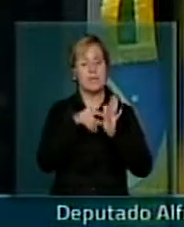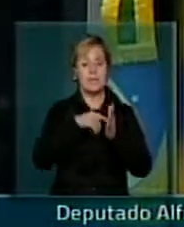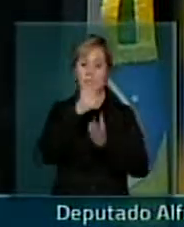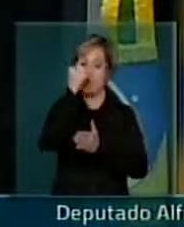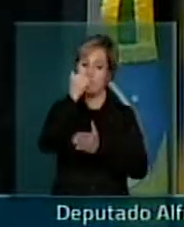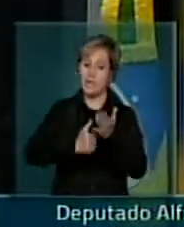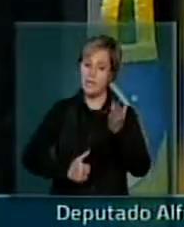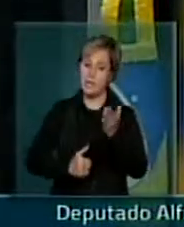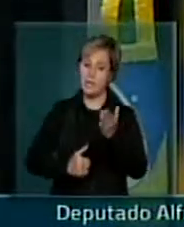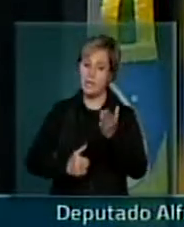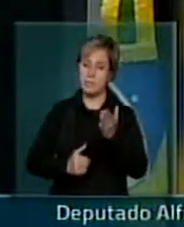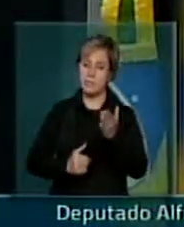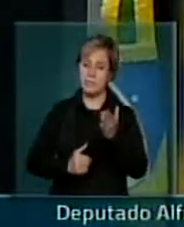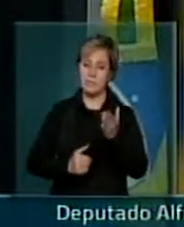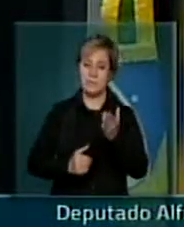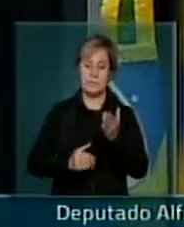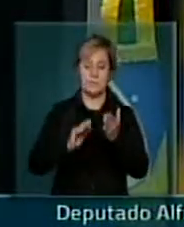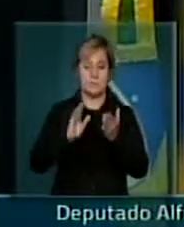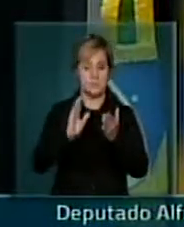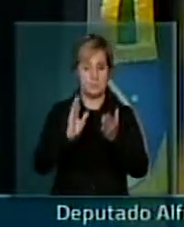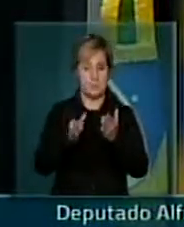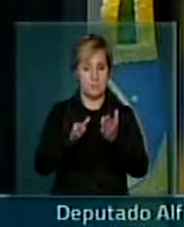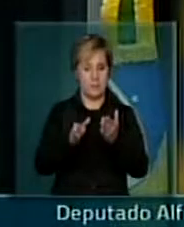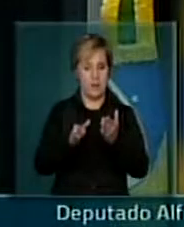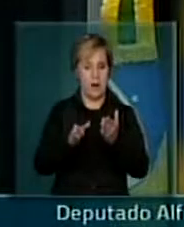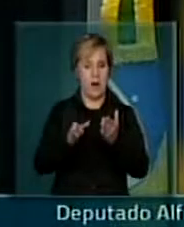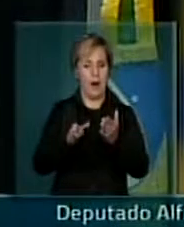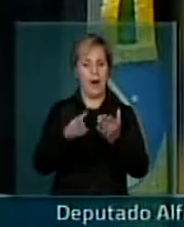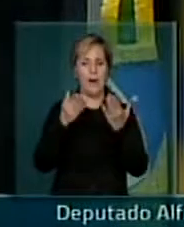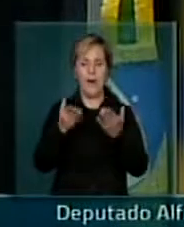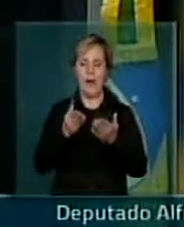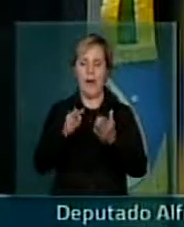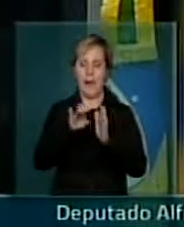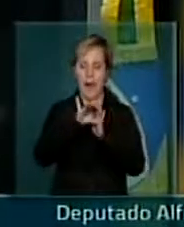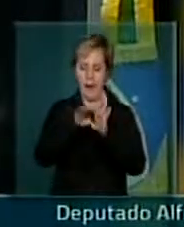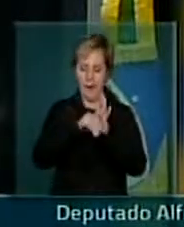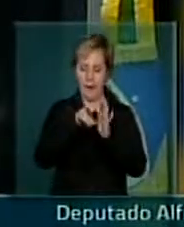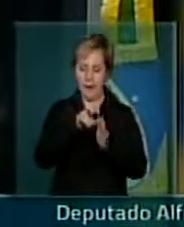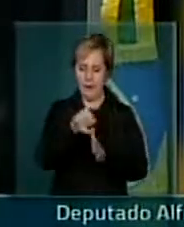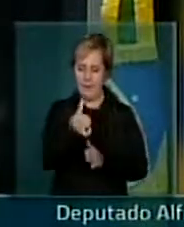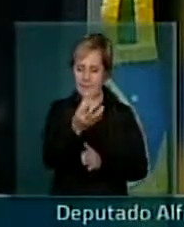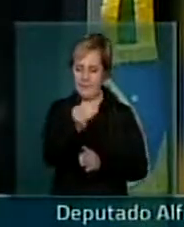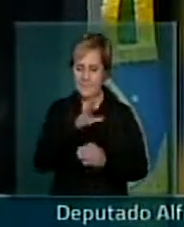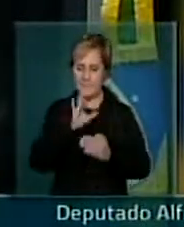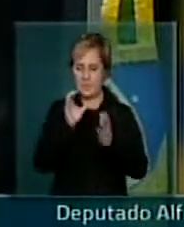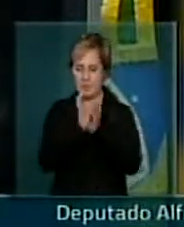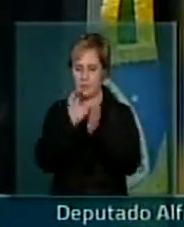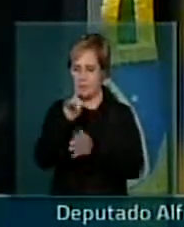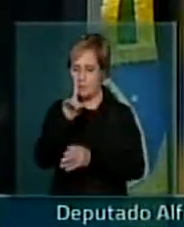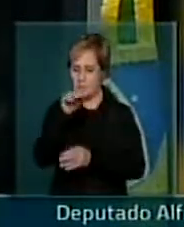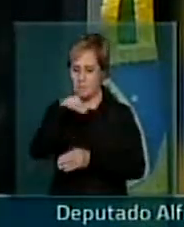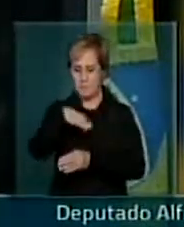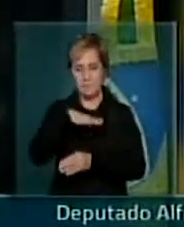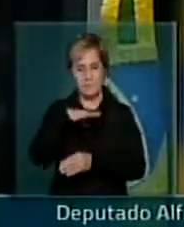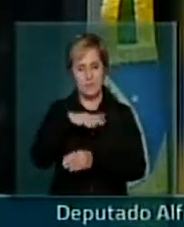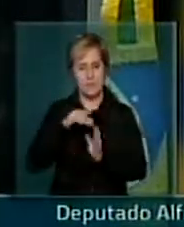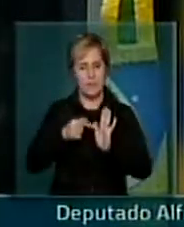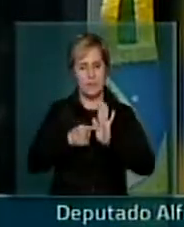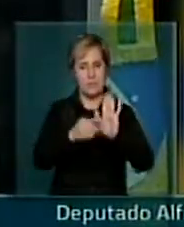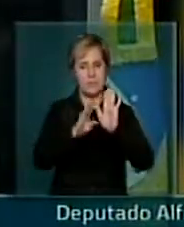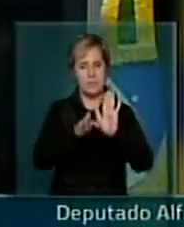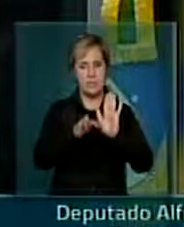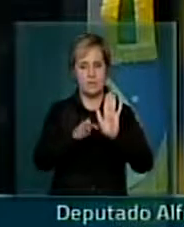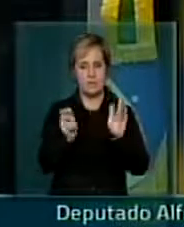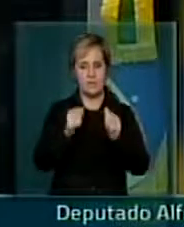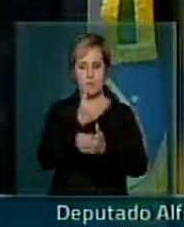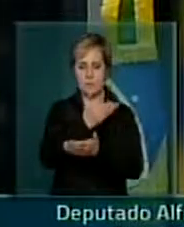retirada e que, caso a emenda de 560 apresentada pelos democratas seja derrotada, a mesa já entendeu